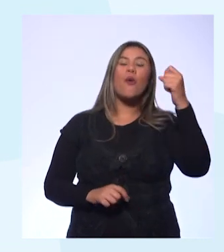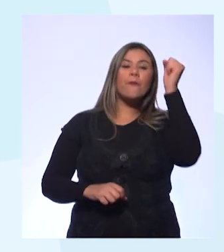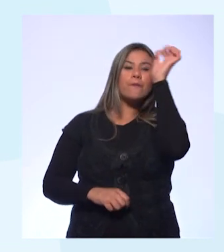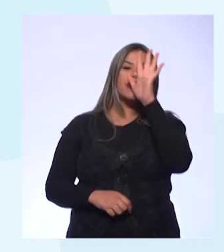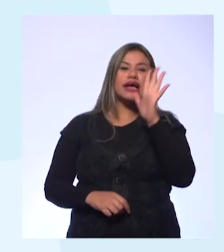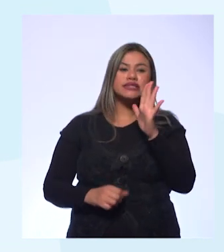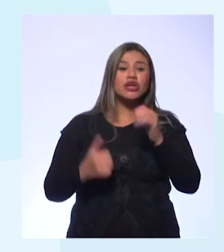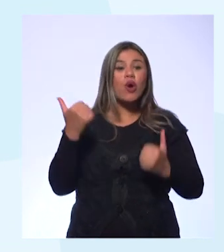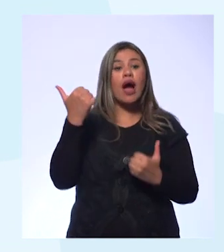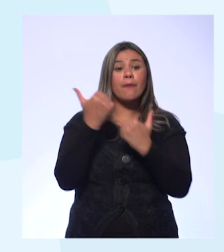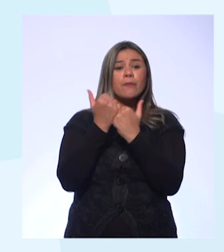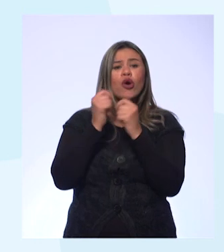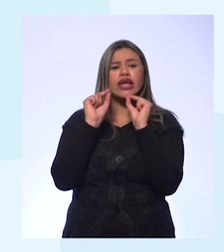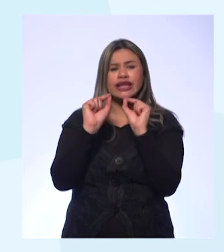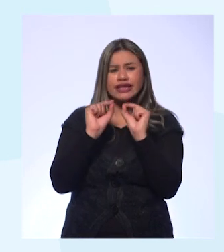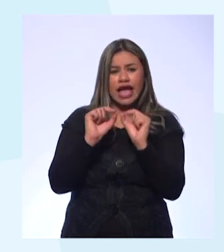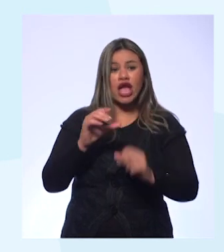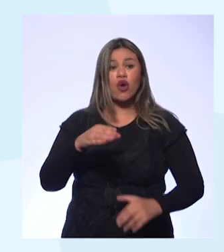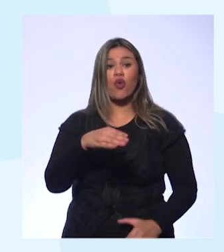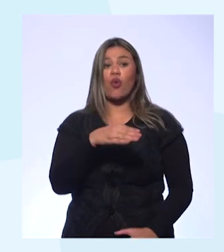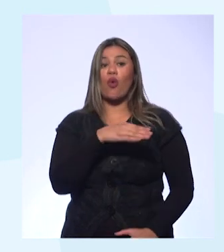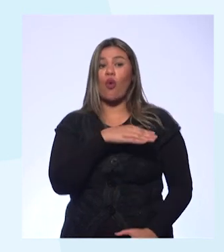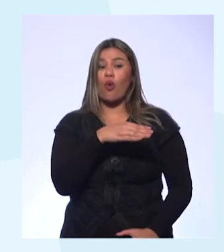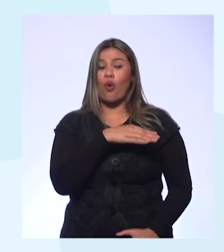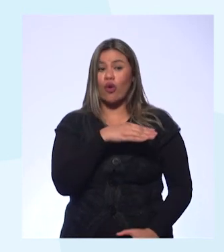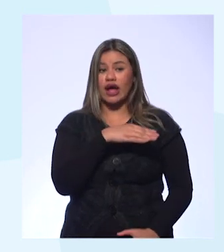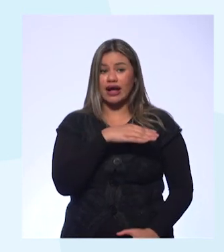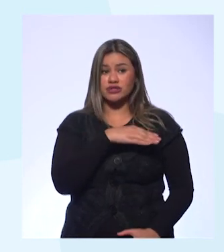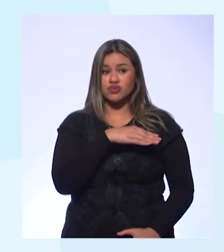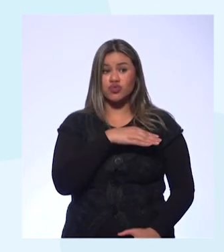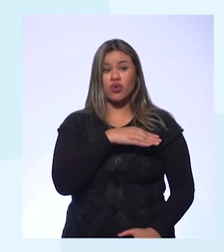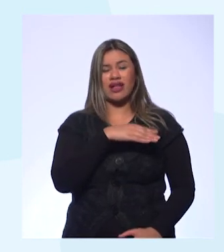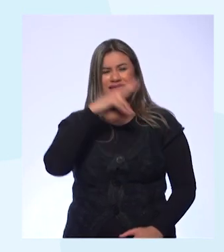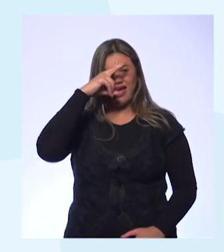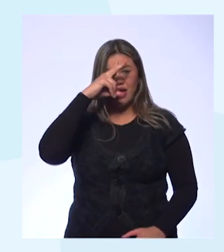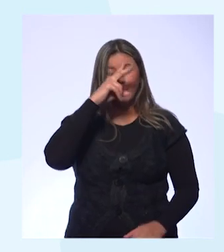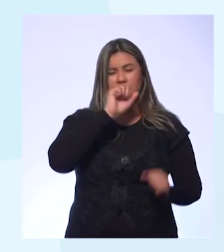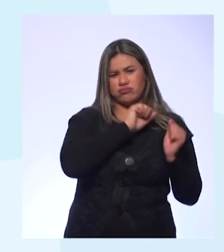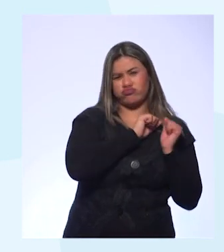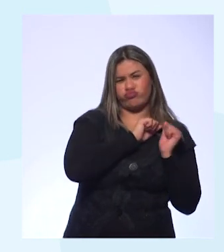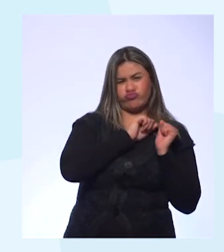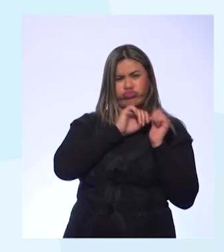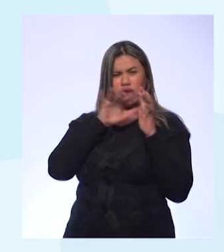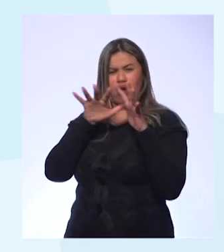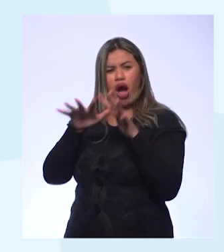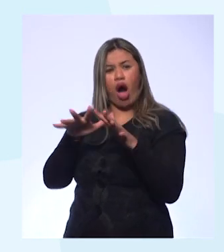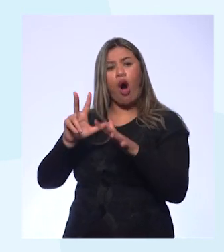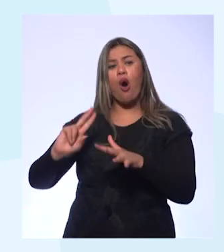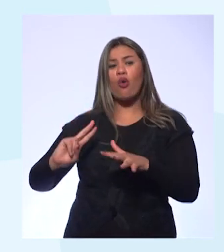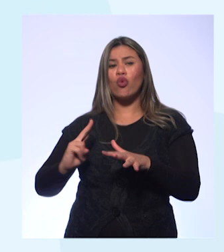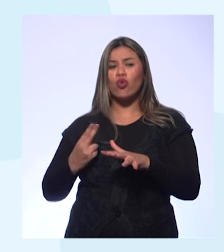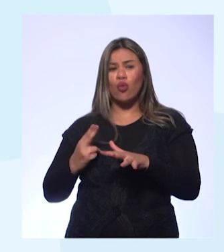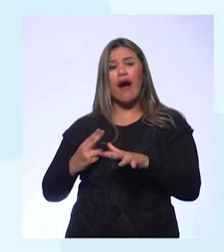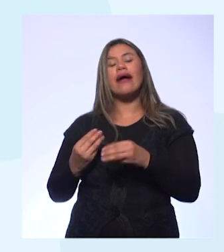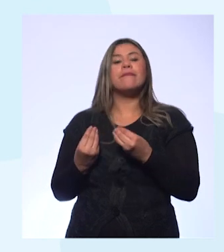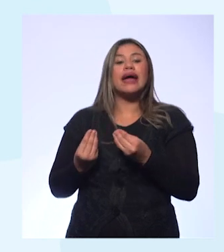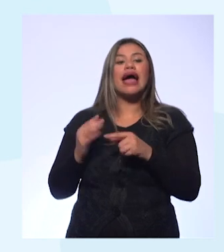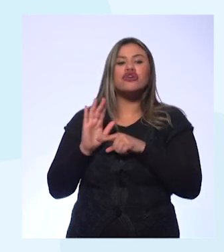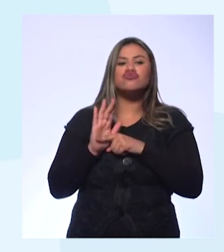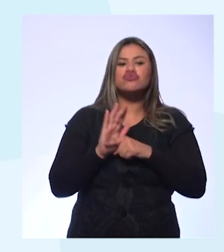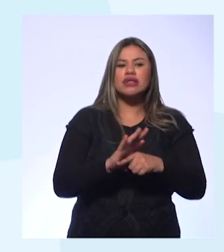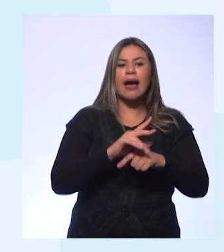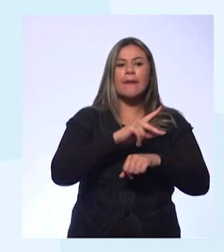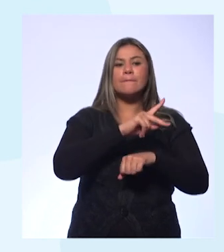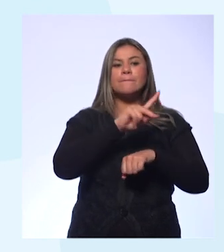colorados os colorados eles demonstram interesse em invadir o Uruguai para resolver questões os gaúchos